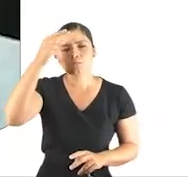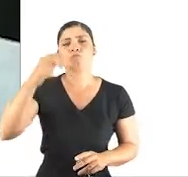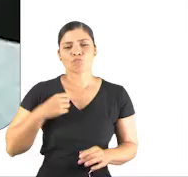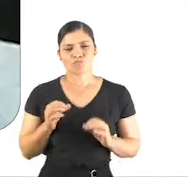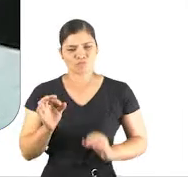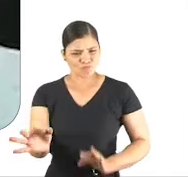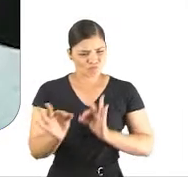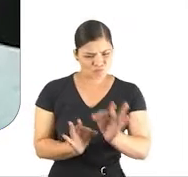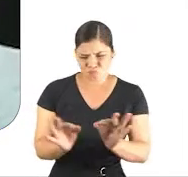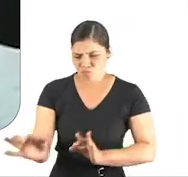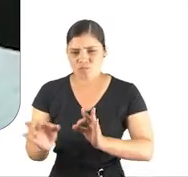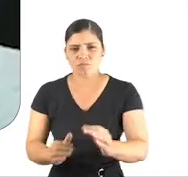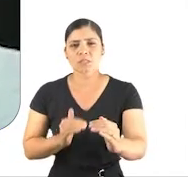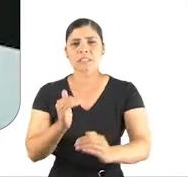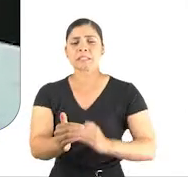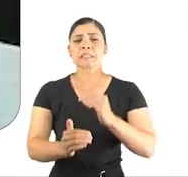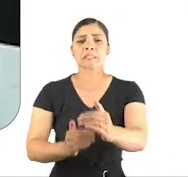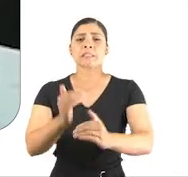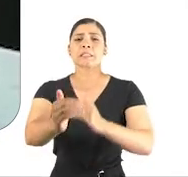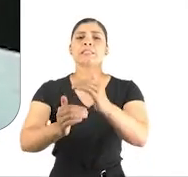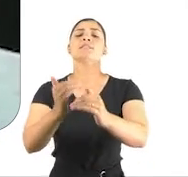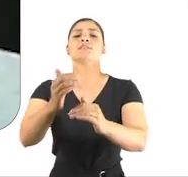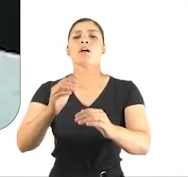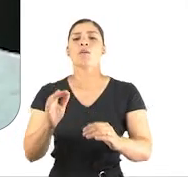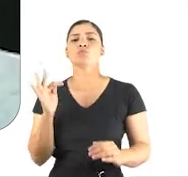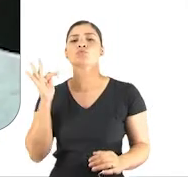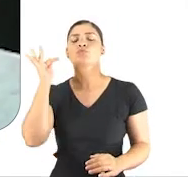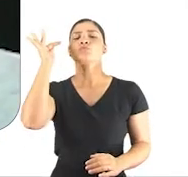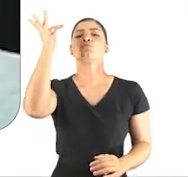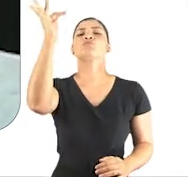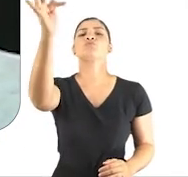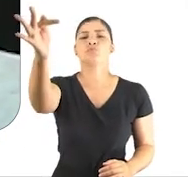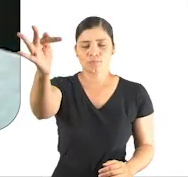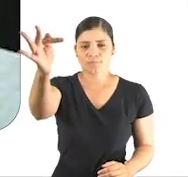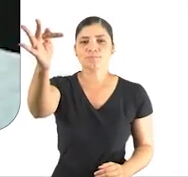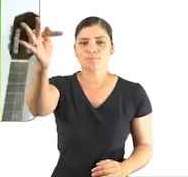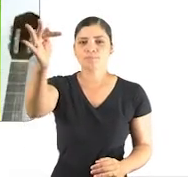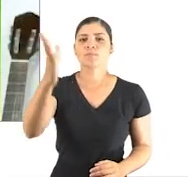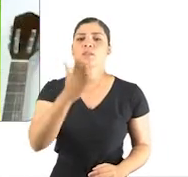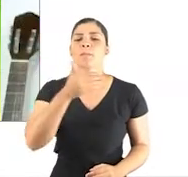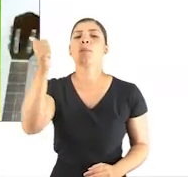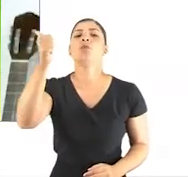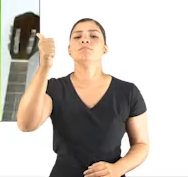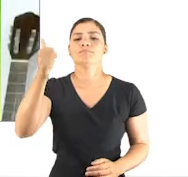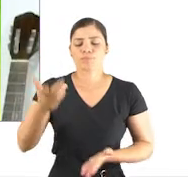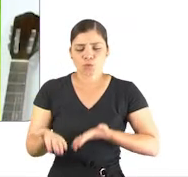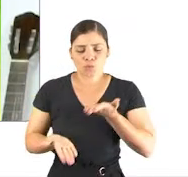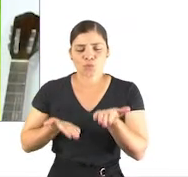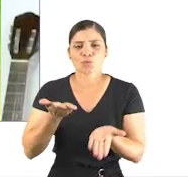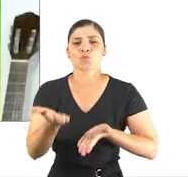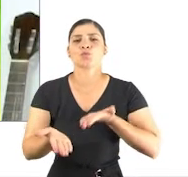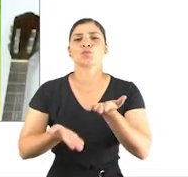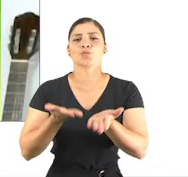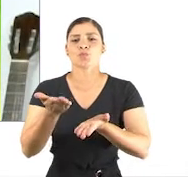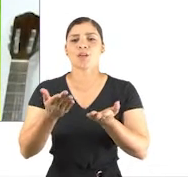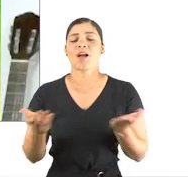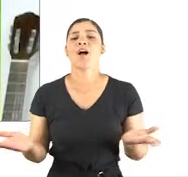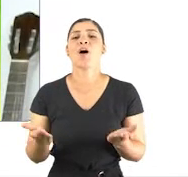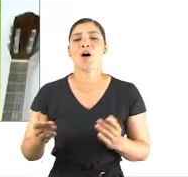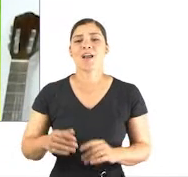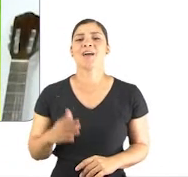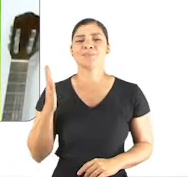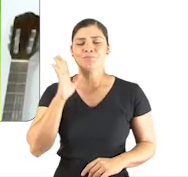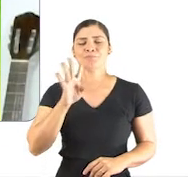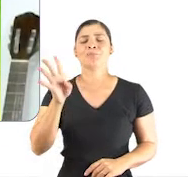realmente construir esse legado. Eu acho bacana esse engajamento do time da Klabin, realmente vivendo a inovação, realmente